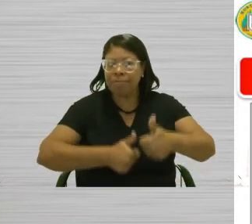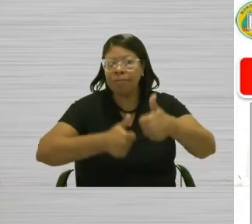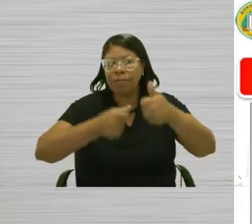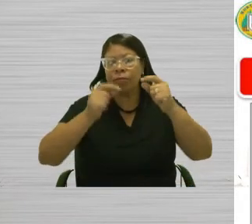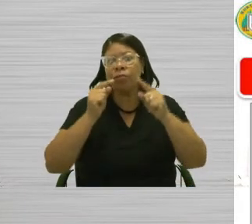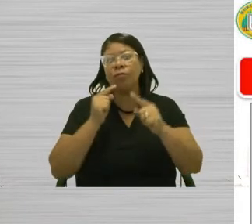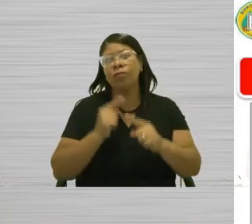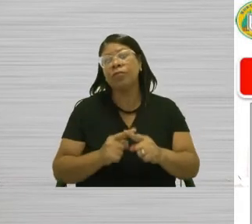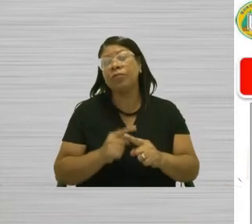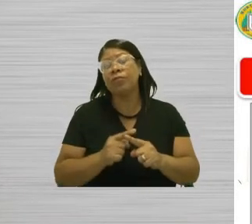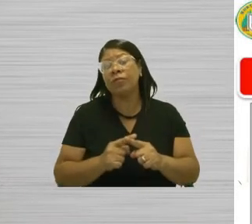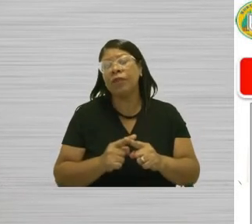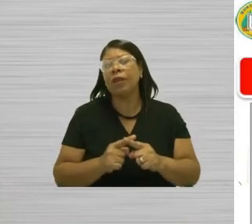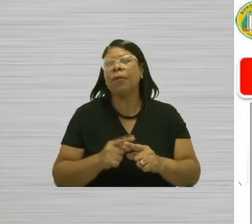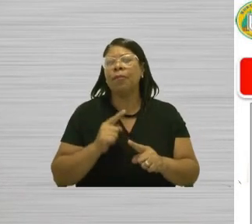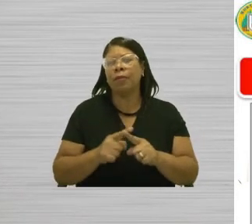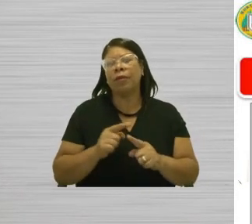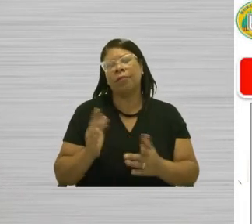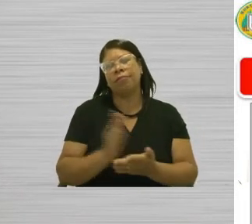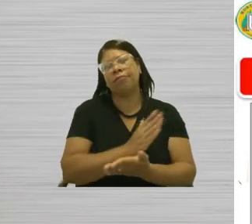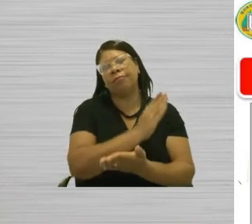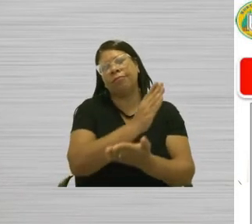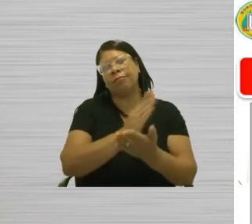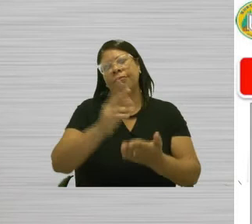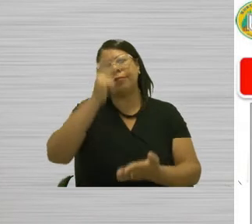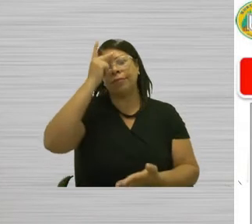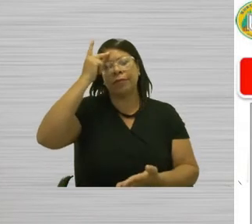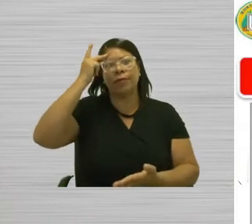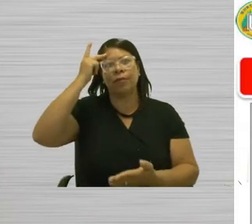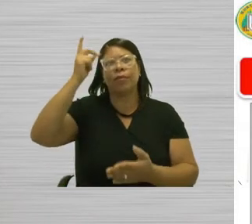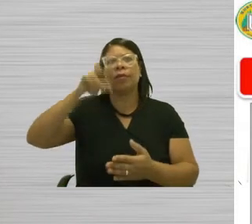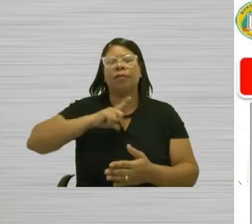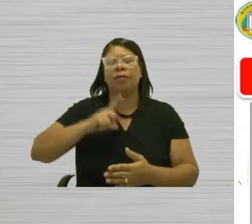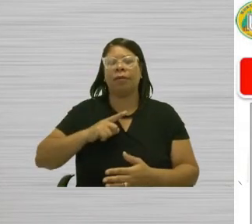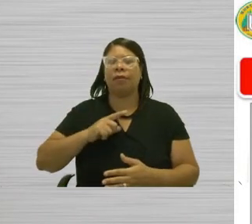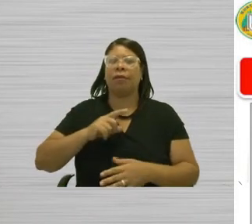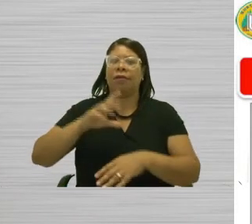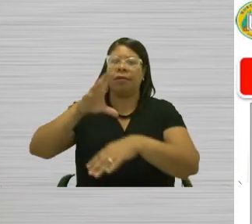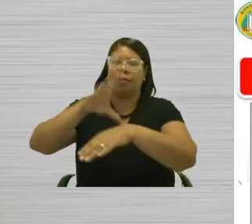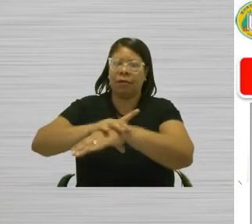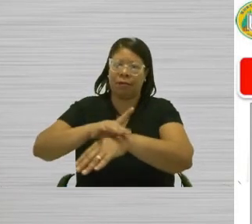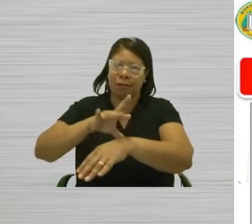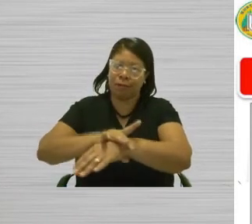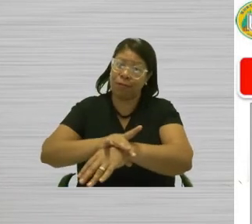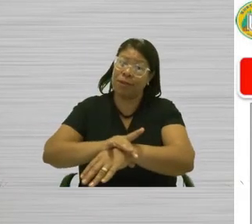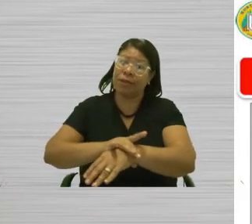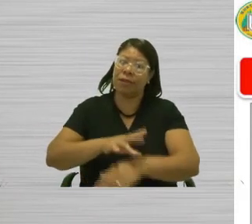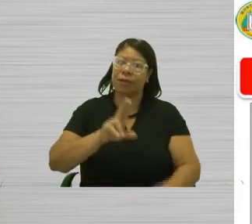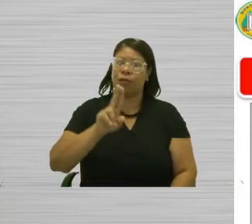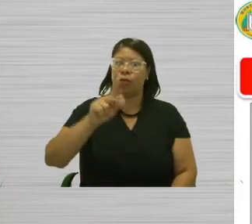a classificação de risco destes atendimentos dentro da urgência, ela está classificada em